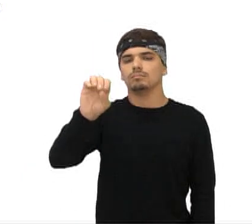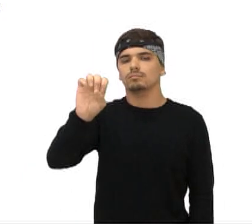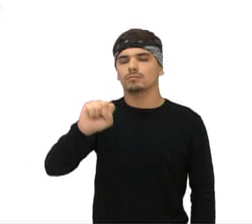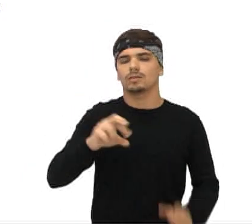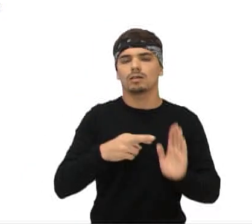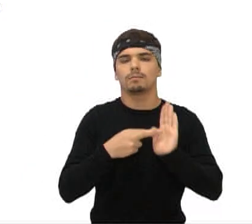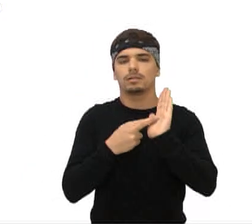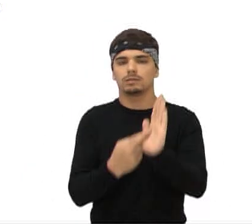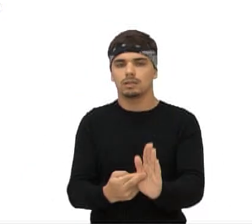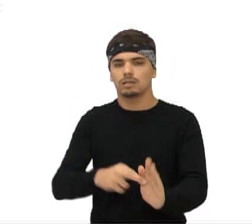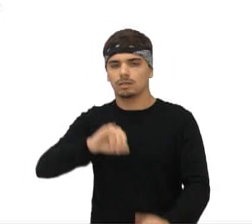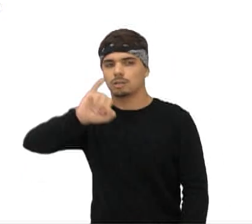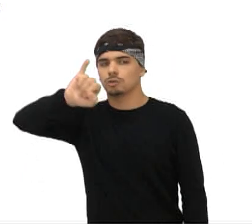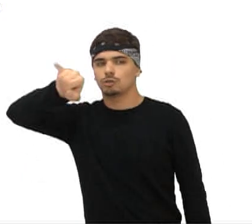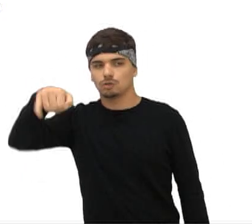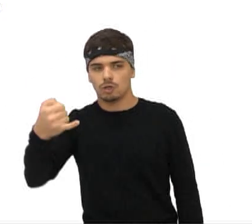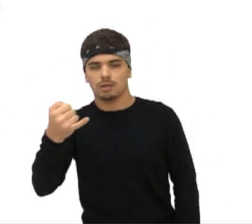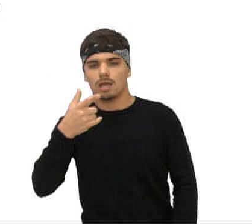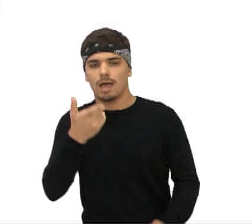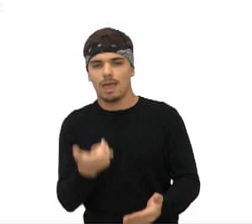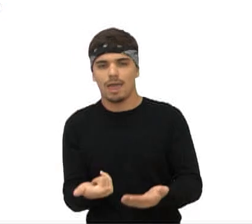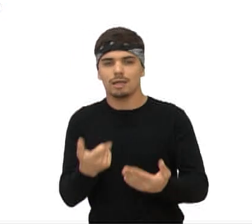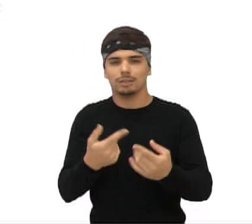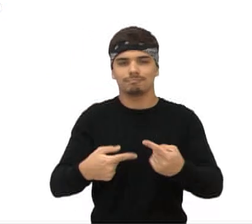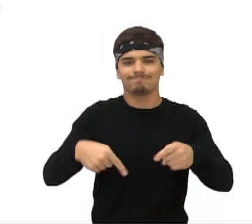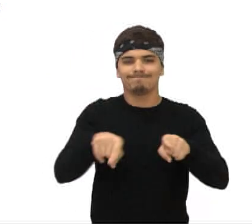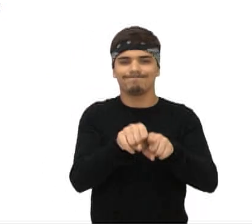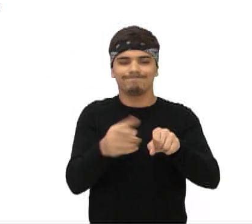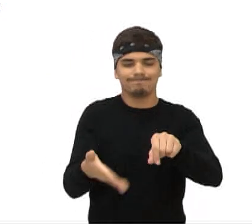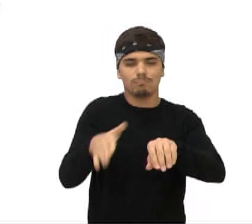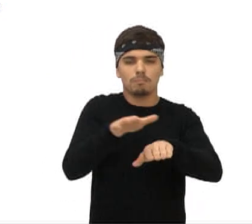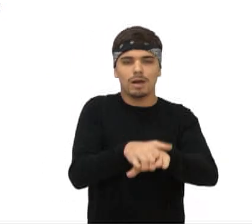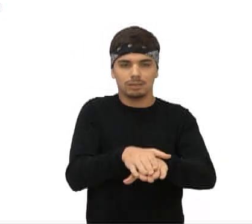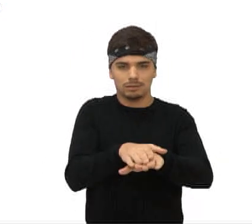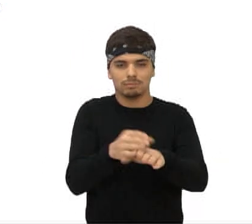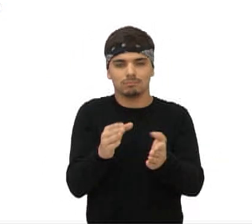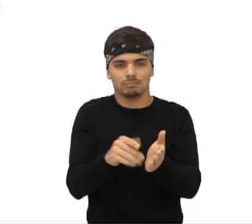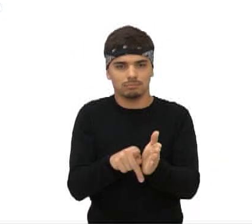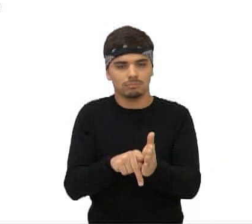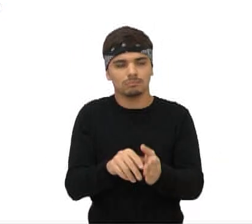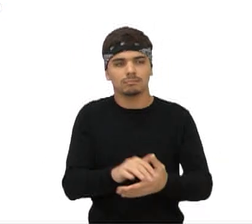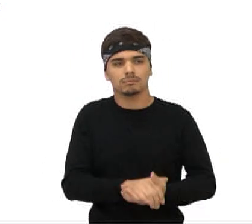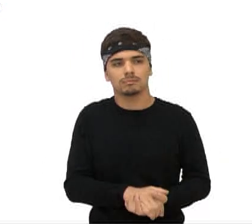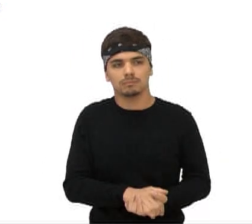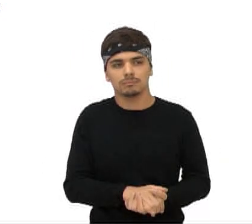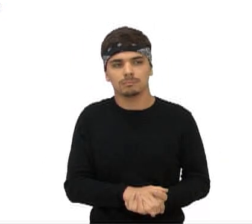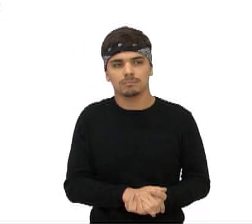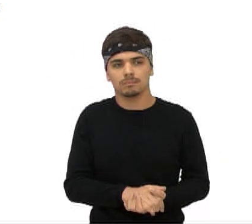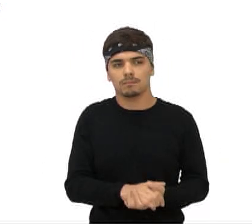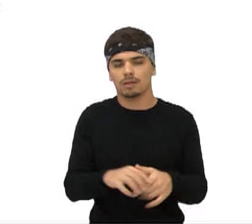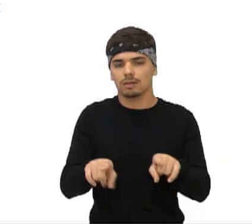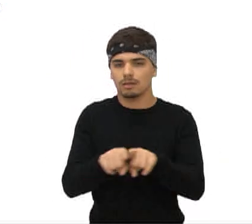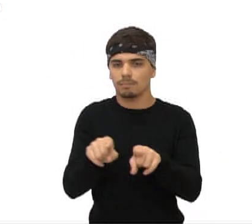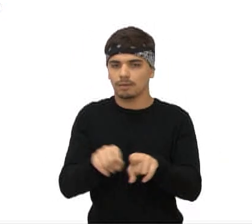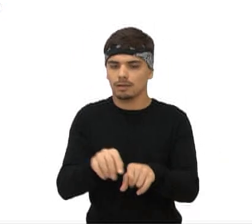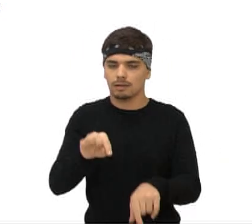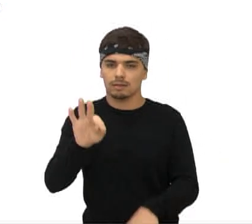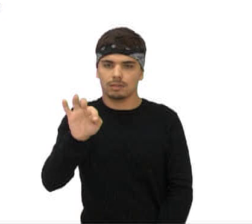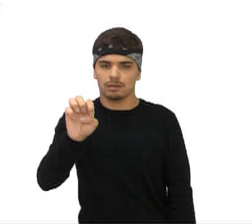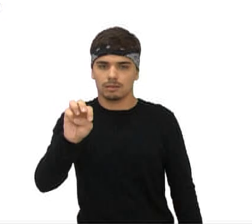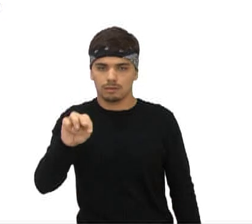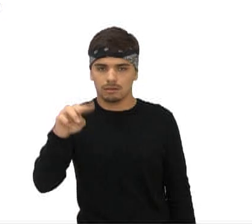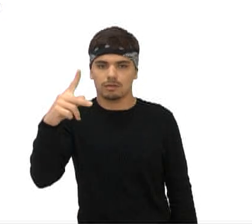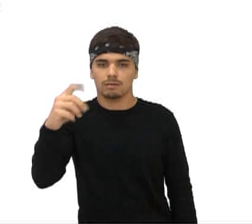pela letra J, que é o acréscimo que recebe pelo valor aplicado. O tempo, representa a letra